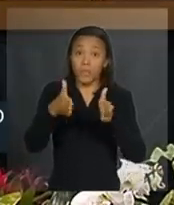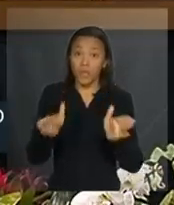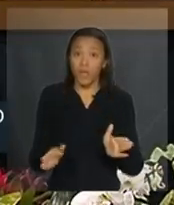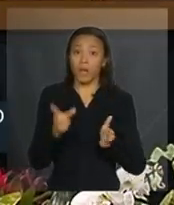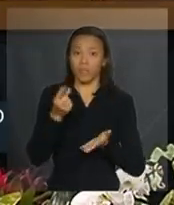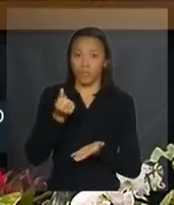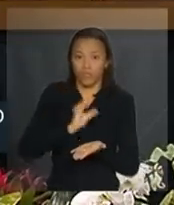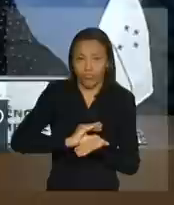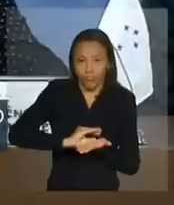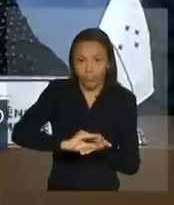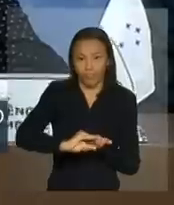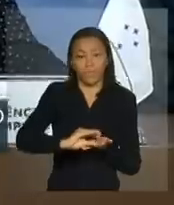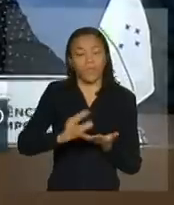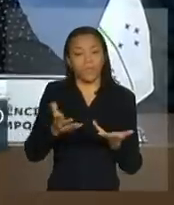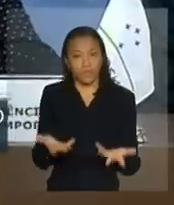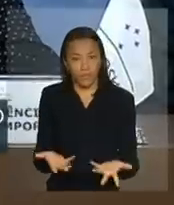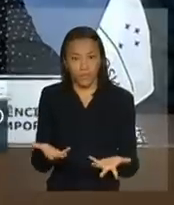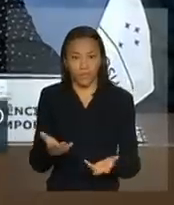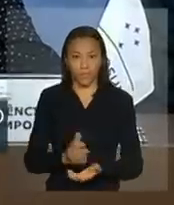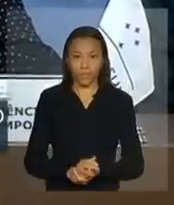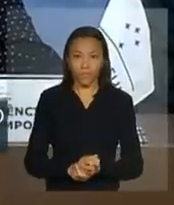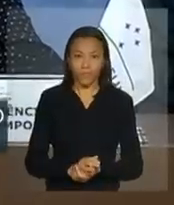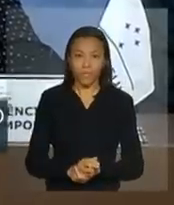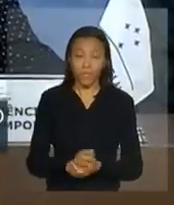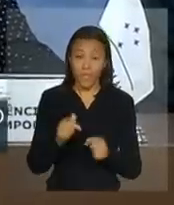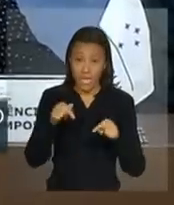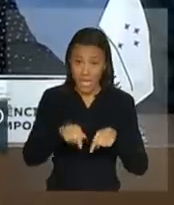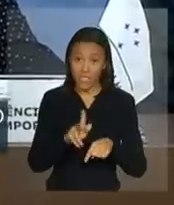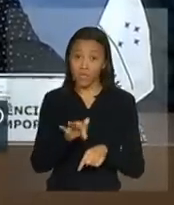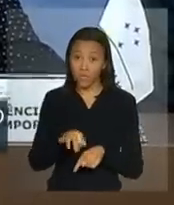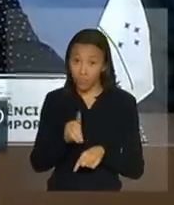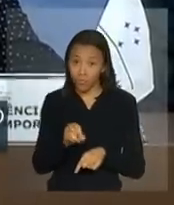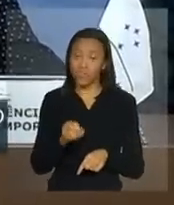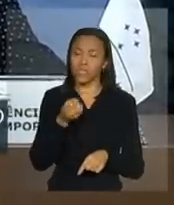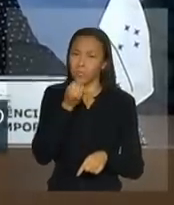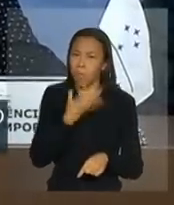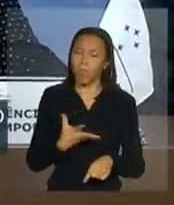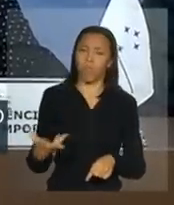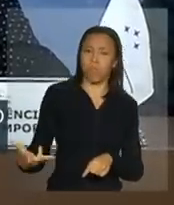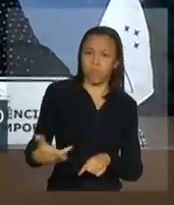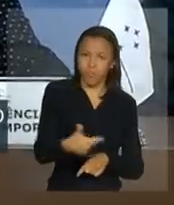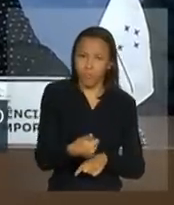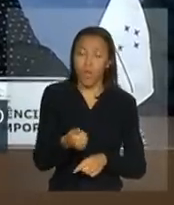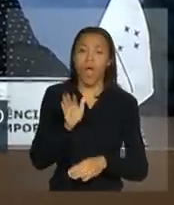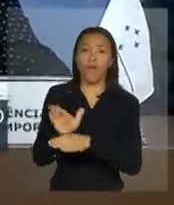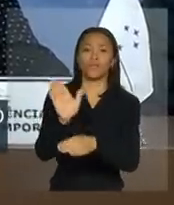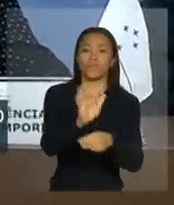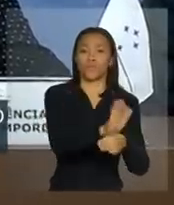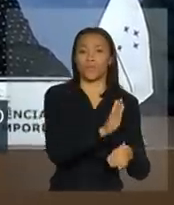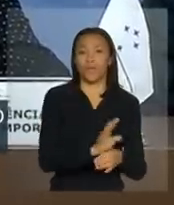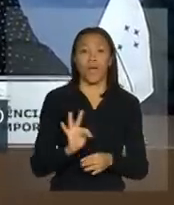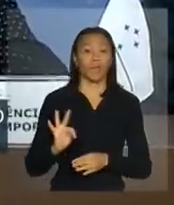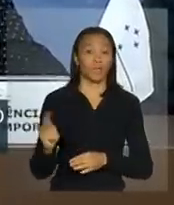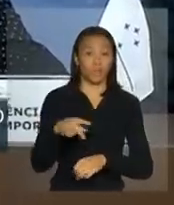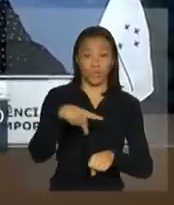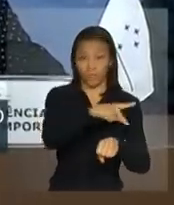sua disposição, enfim, torná-lo mais eficiente para os países do